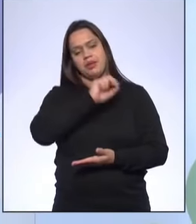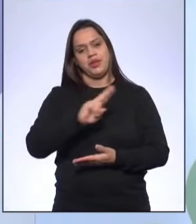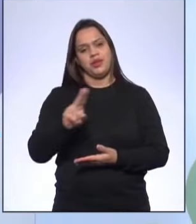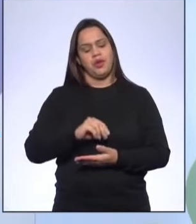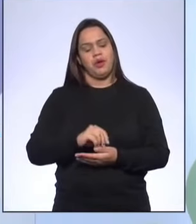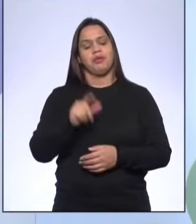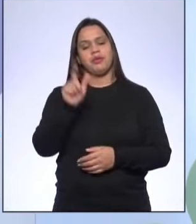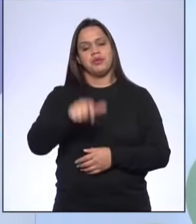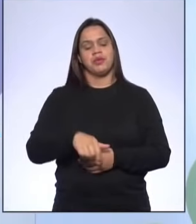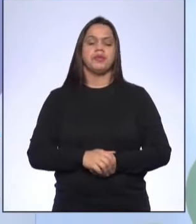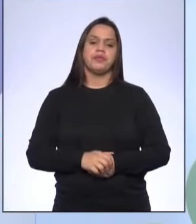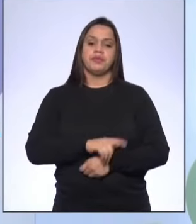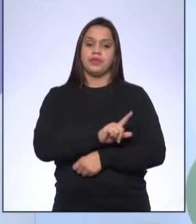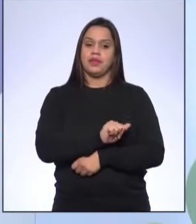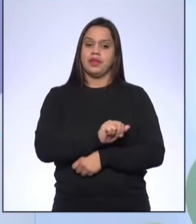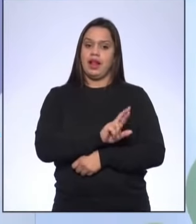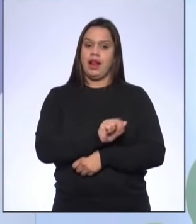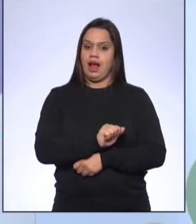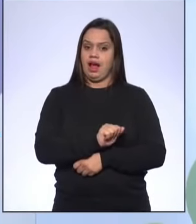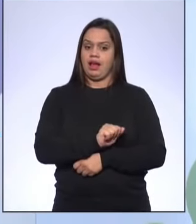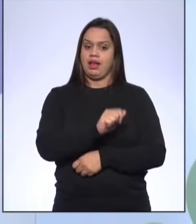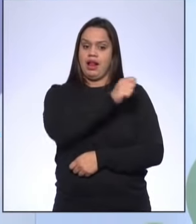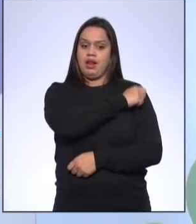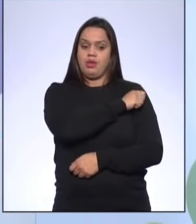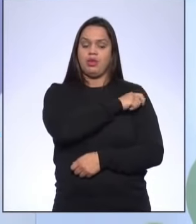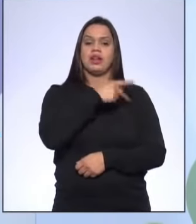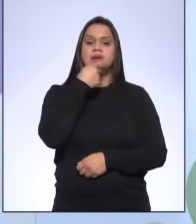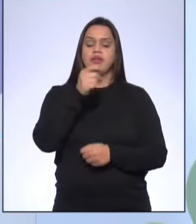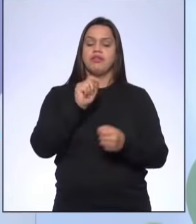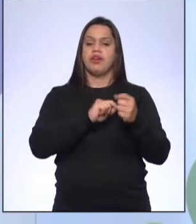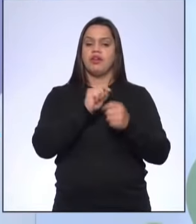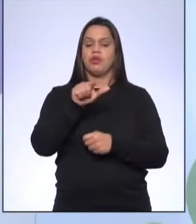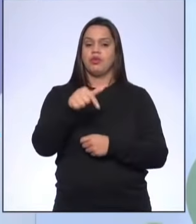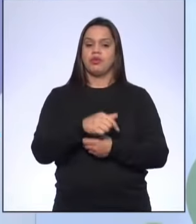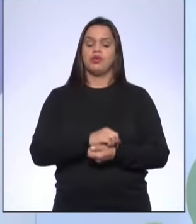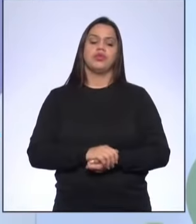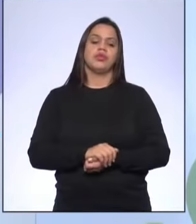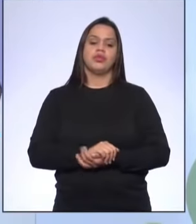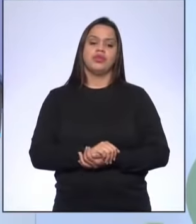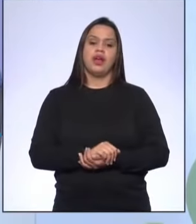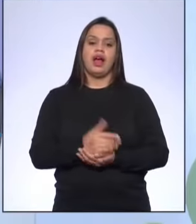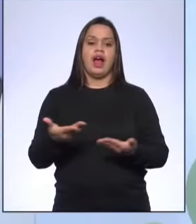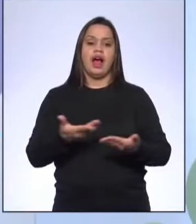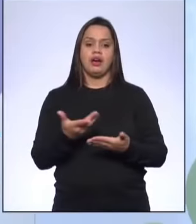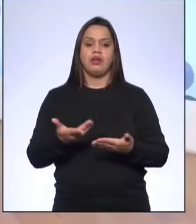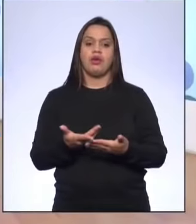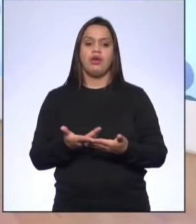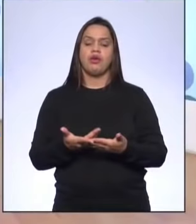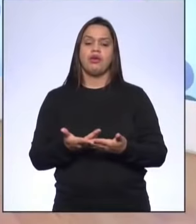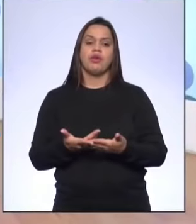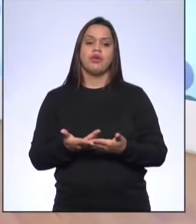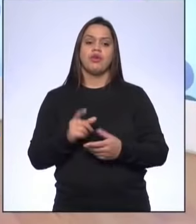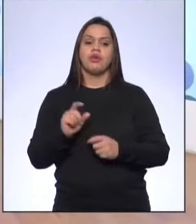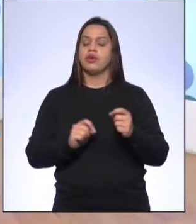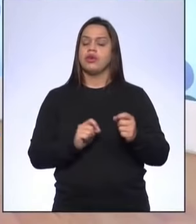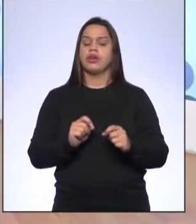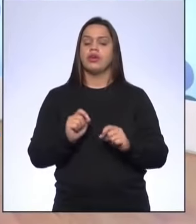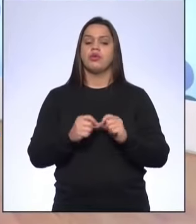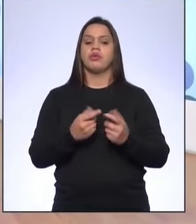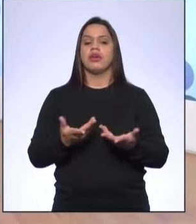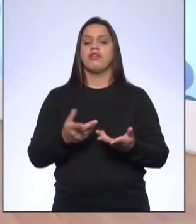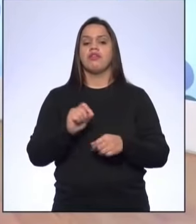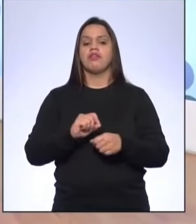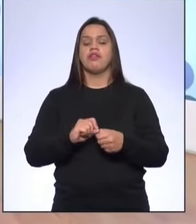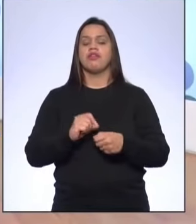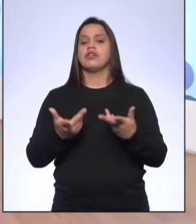então a lara vitória também falou que de lá e usar animal vertebrado e agora da é animal vê a ver também esse bate